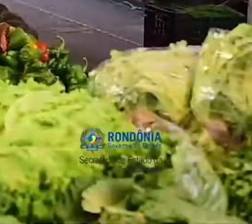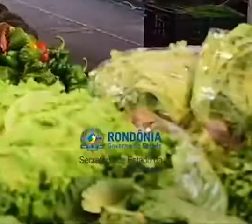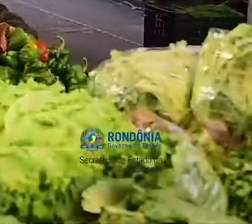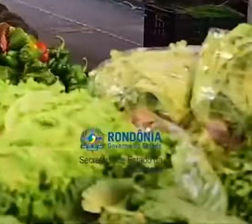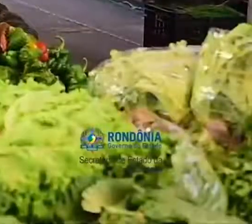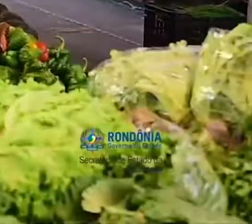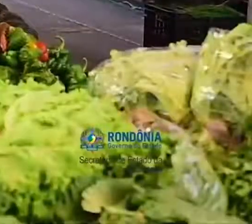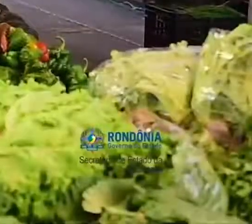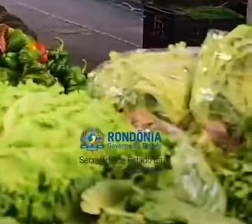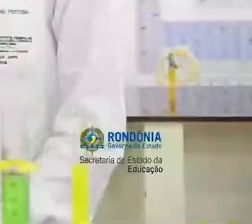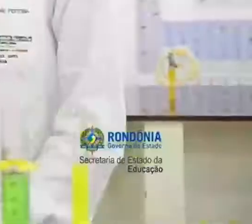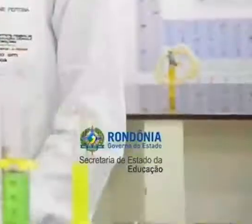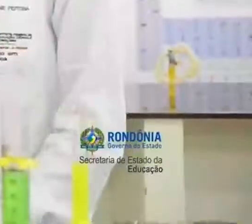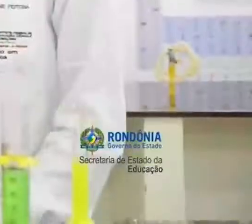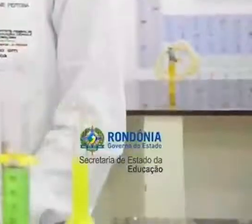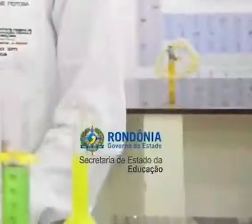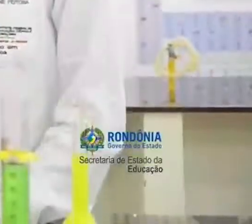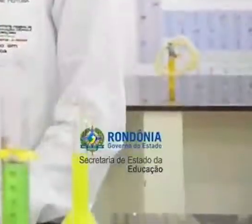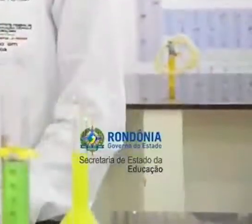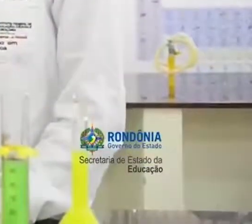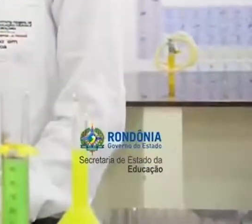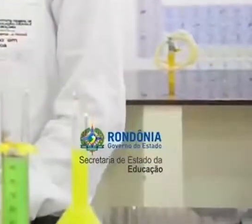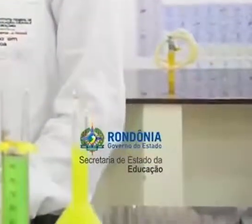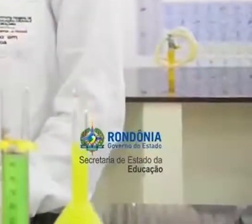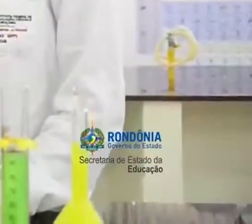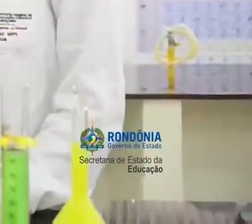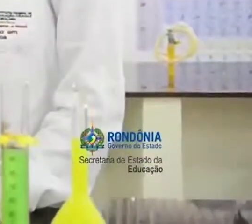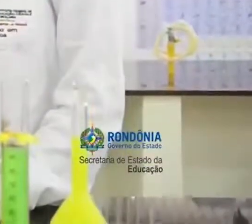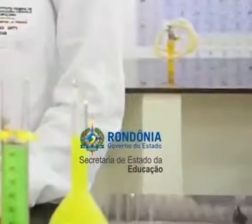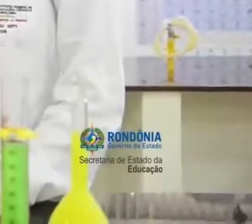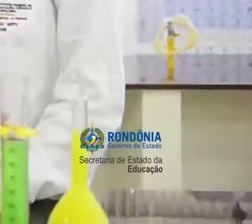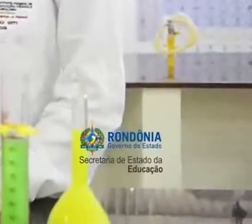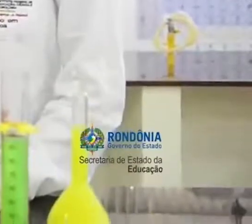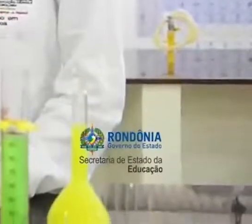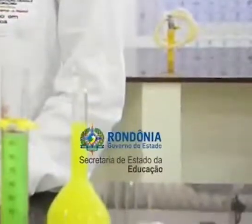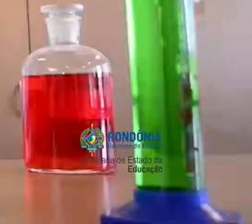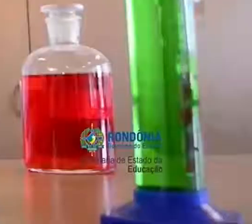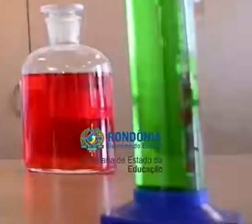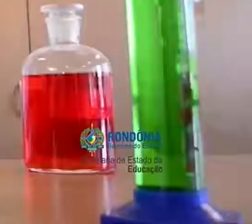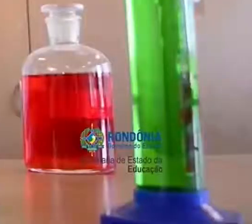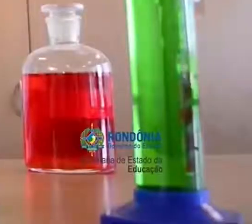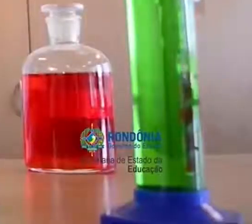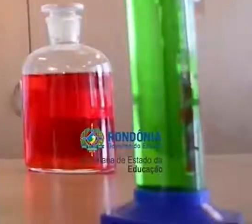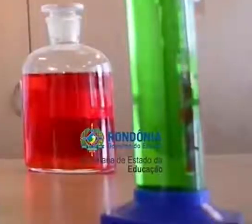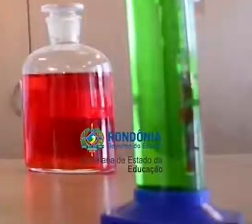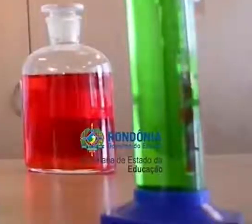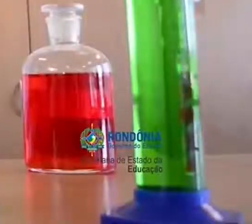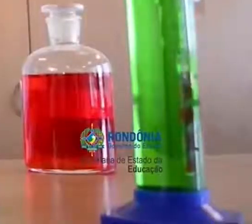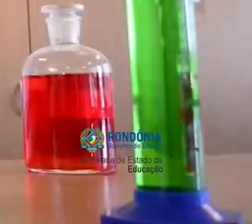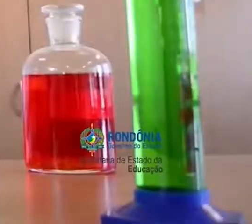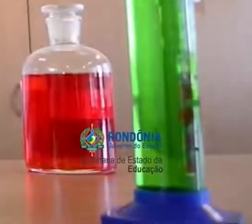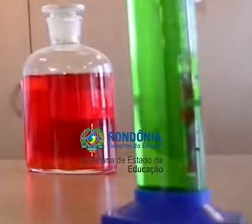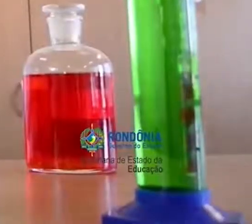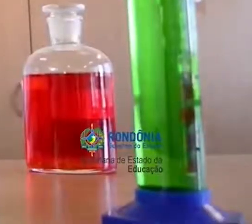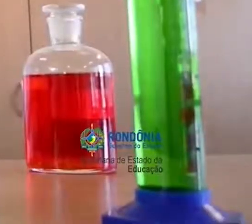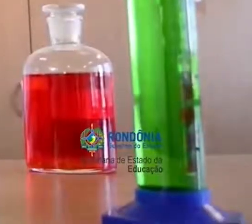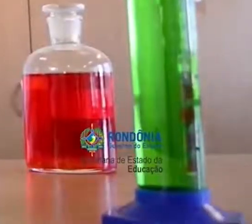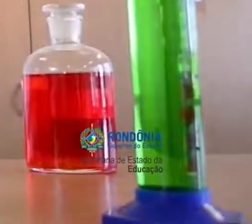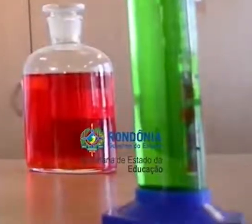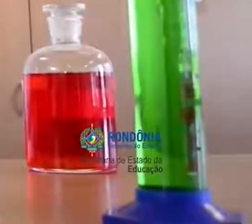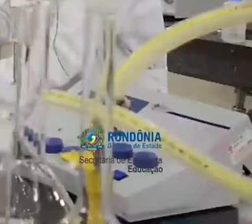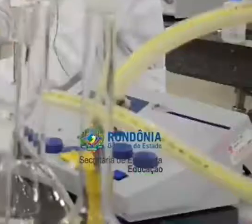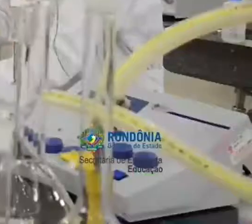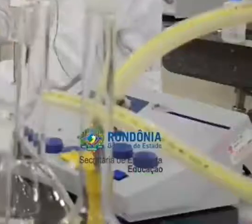conhecimentos diários. Já o conhecimento científico precisa ser provado. Procura conhecer além dos fenômenos